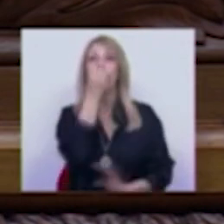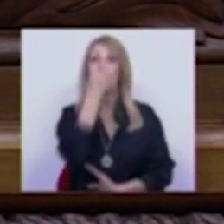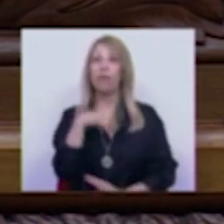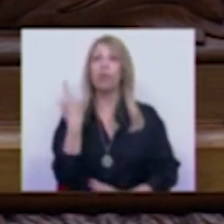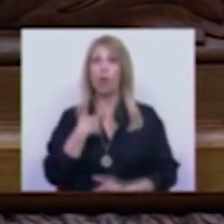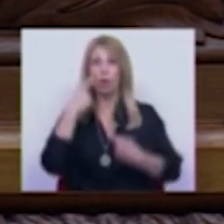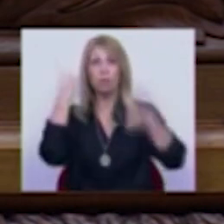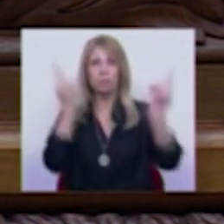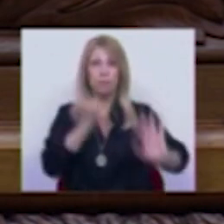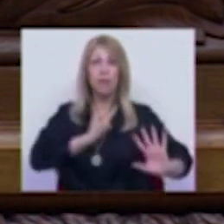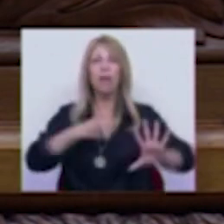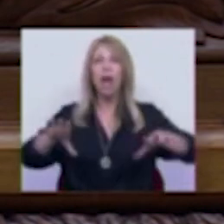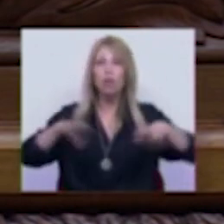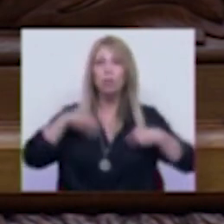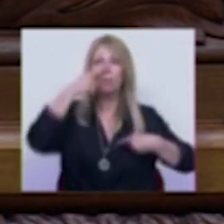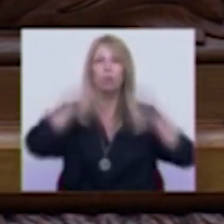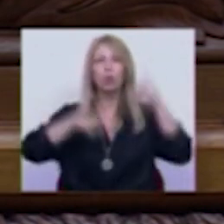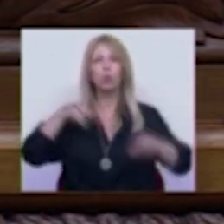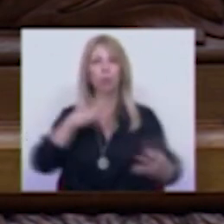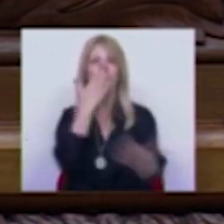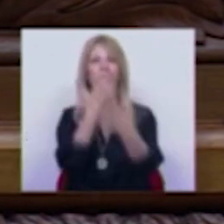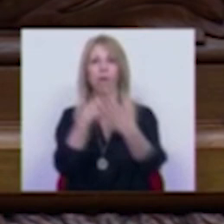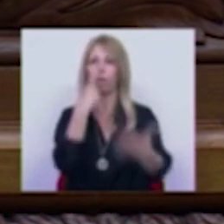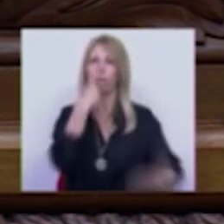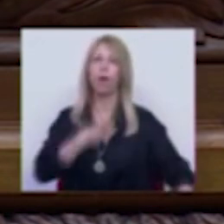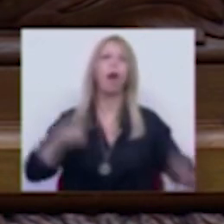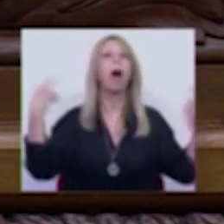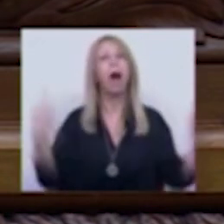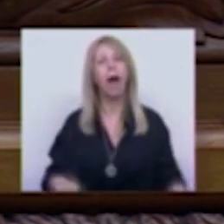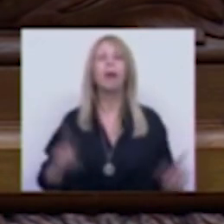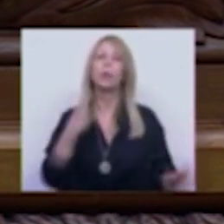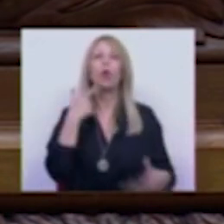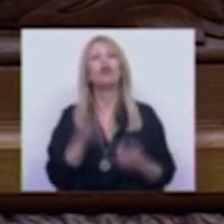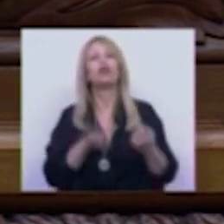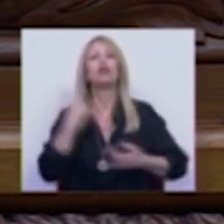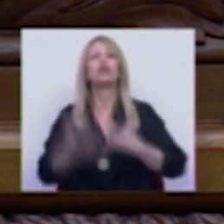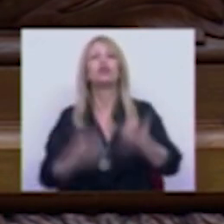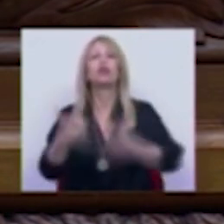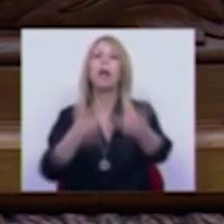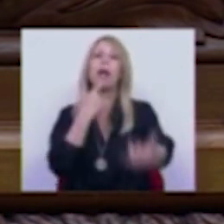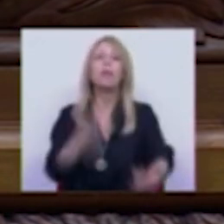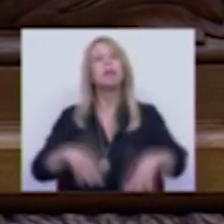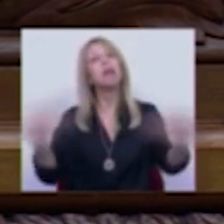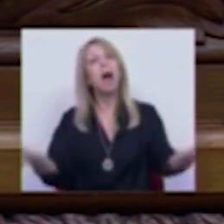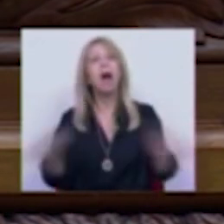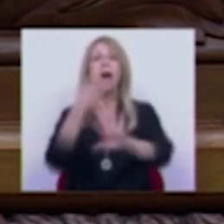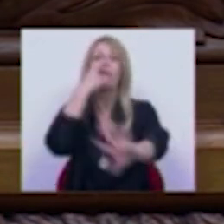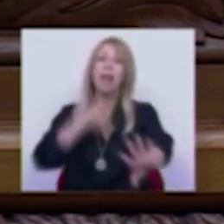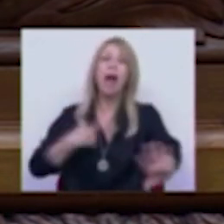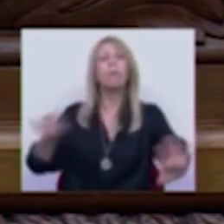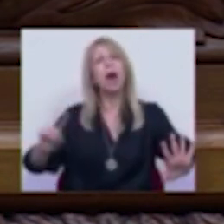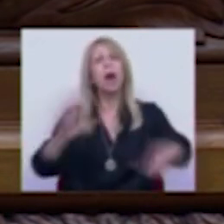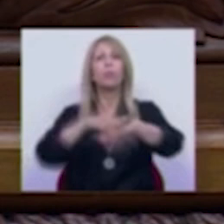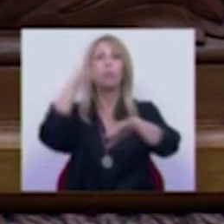falhámos. Falhámos no progresso e fomos arranjando sistematicamente desculpas para dizer que falhámos. Foi a crise financeira, foi